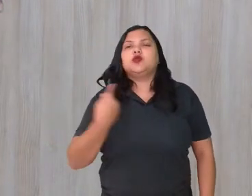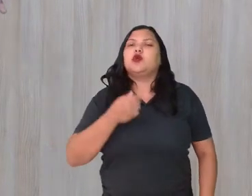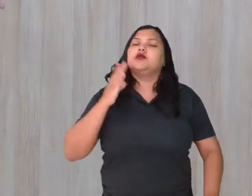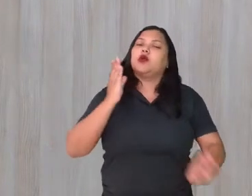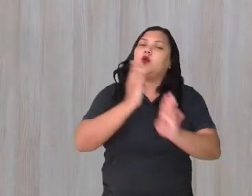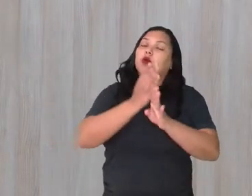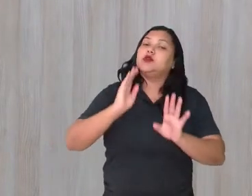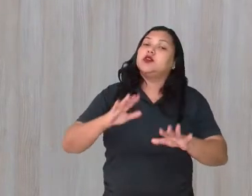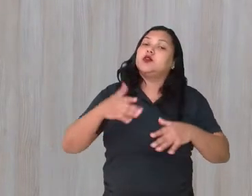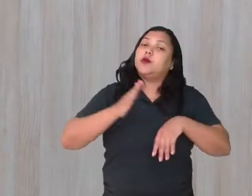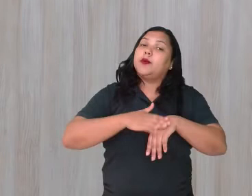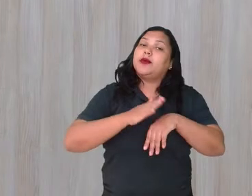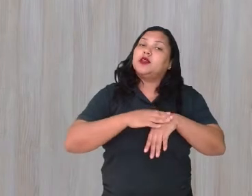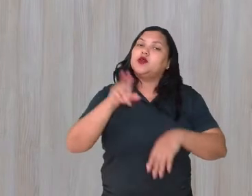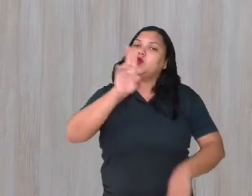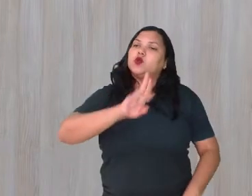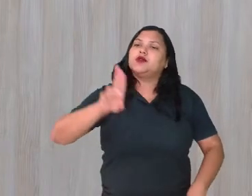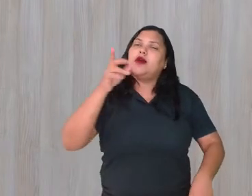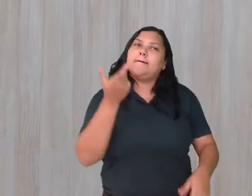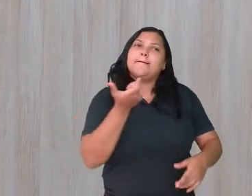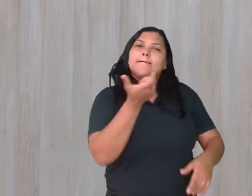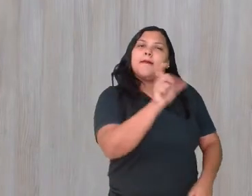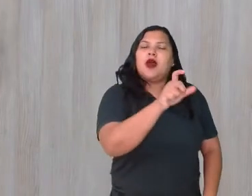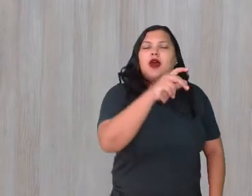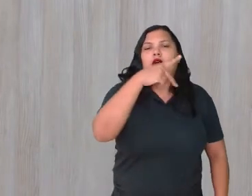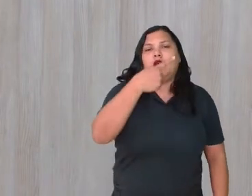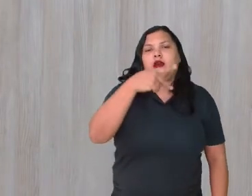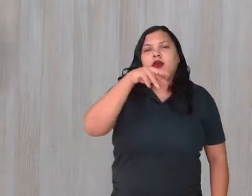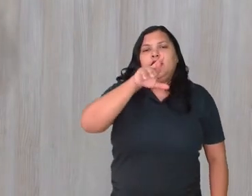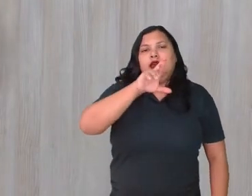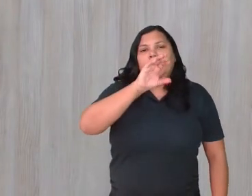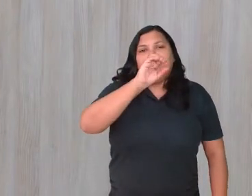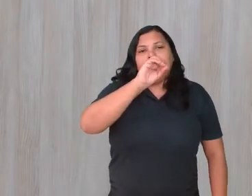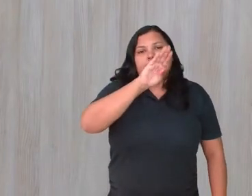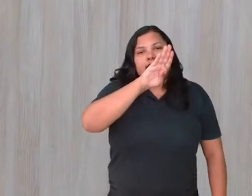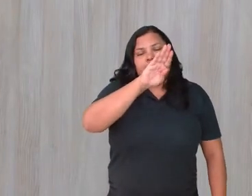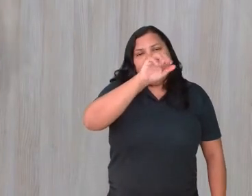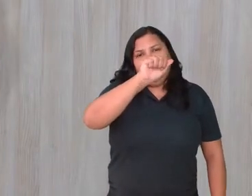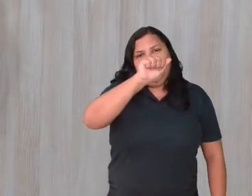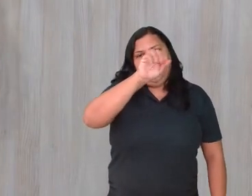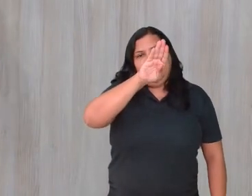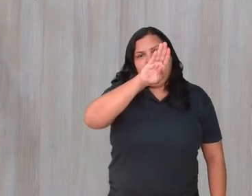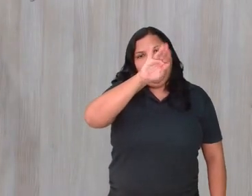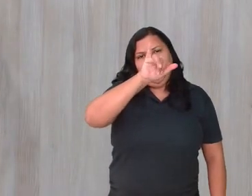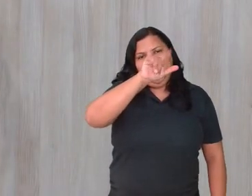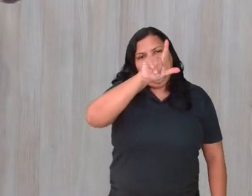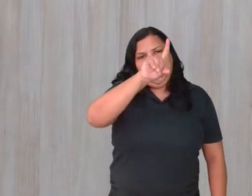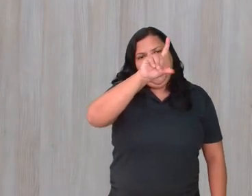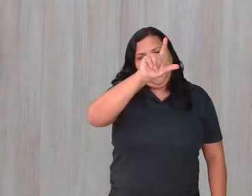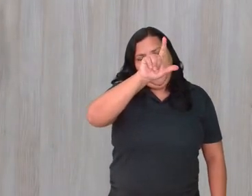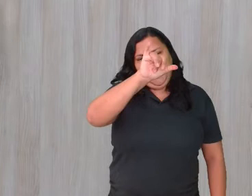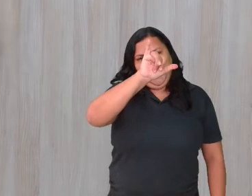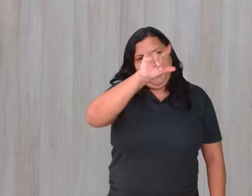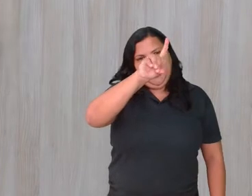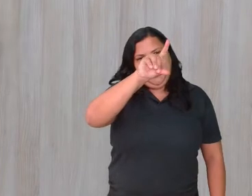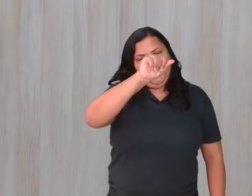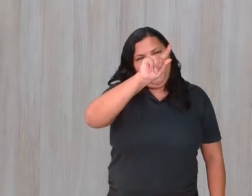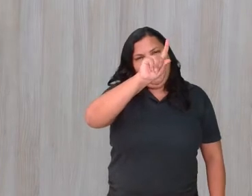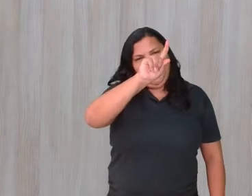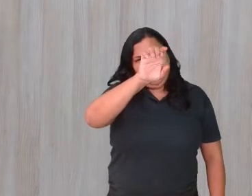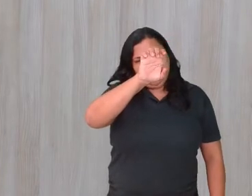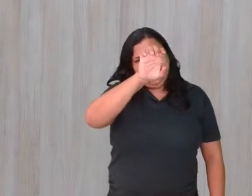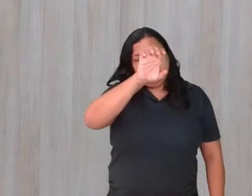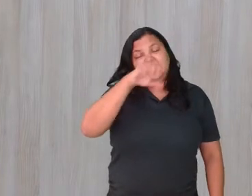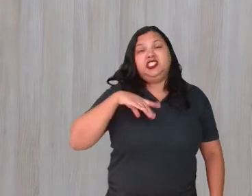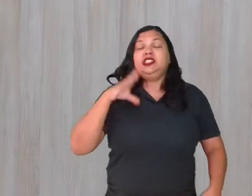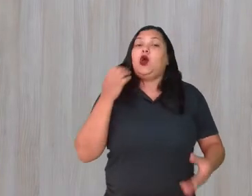e quando a gente usa a palavra probabilidade, a gente simplesmente está medindo aquela chance. A gente está atribuindo um